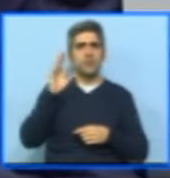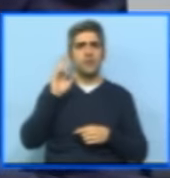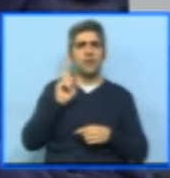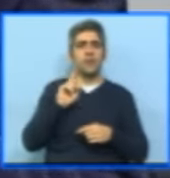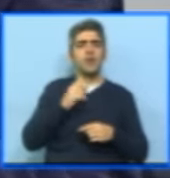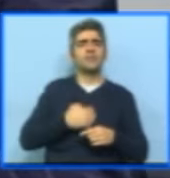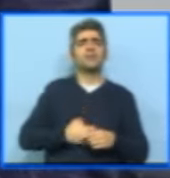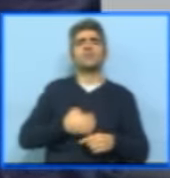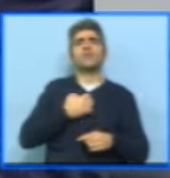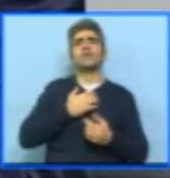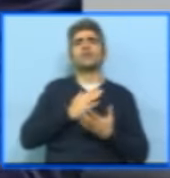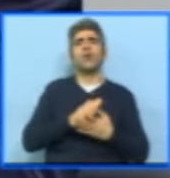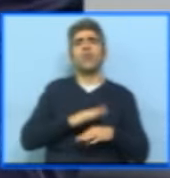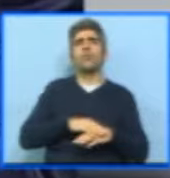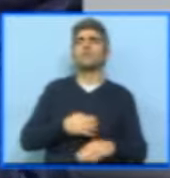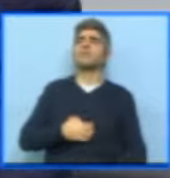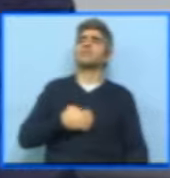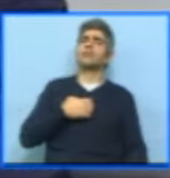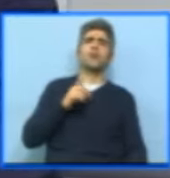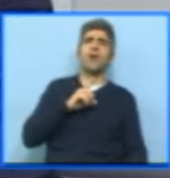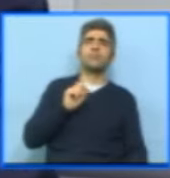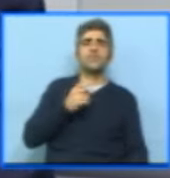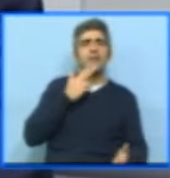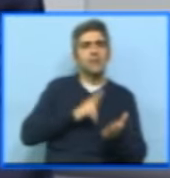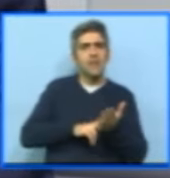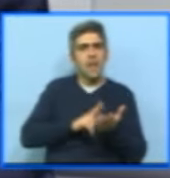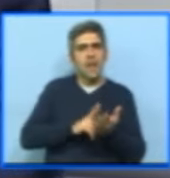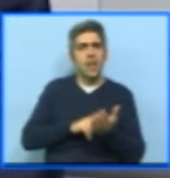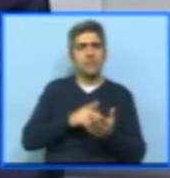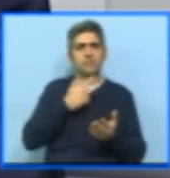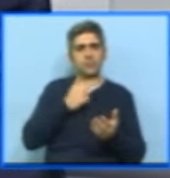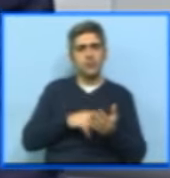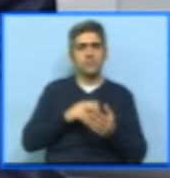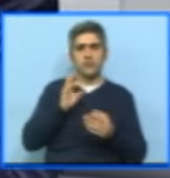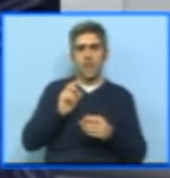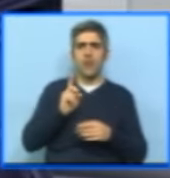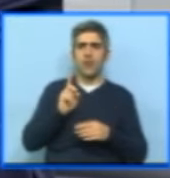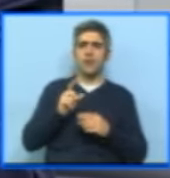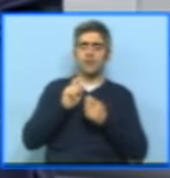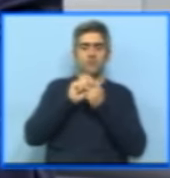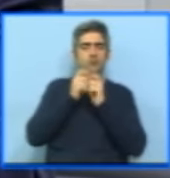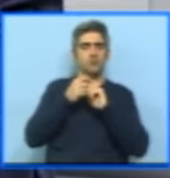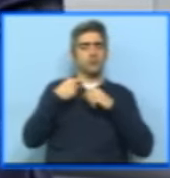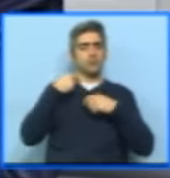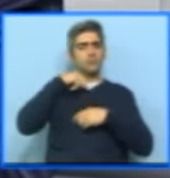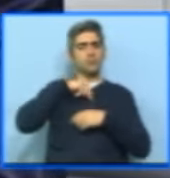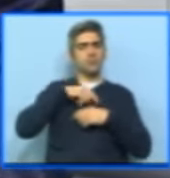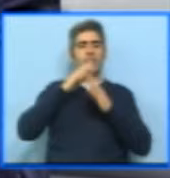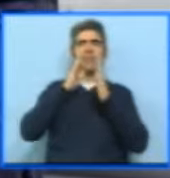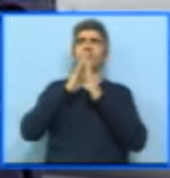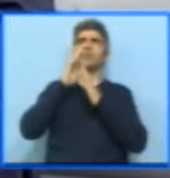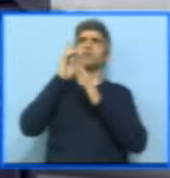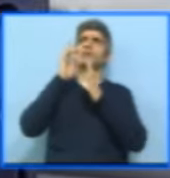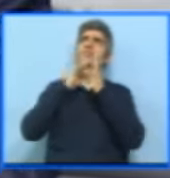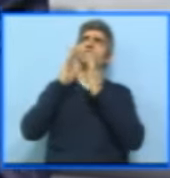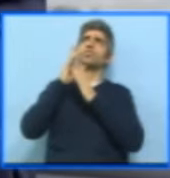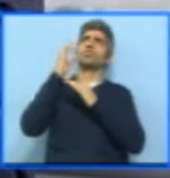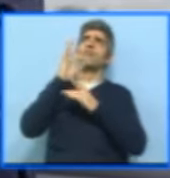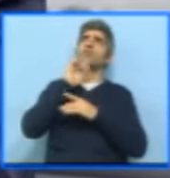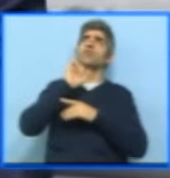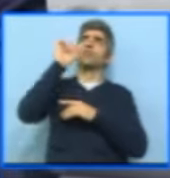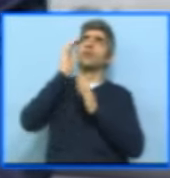questão sentimental, acho que é uma questão real. Essa transfiguração é quase Deus, Jesus Cristo, Filho